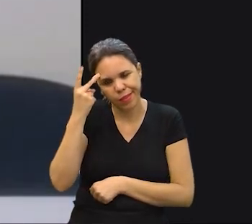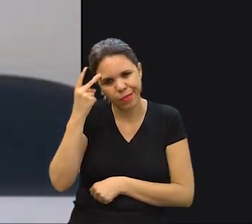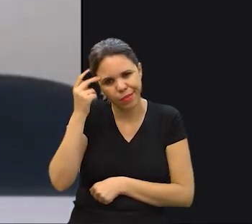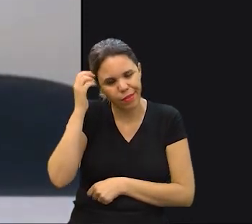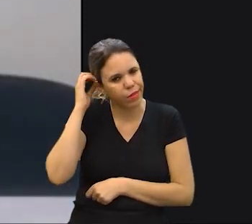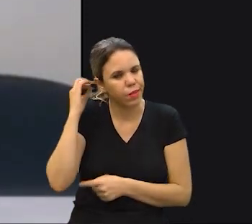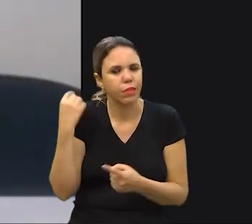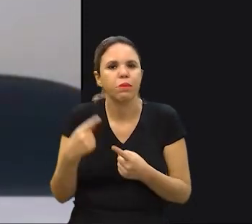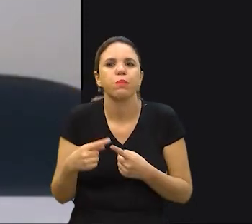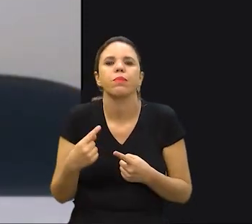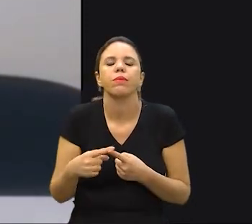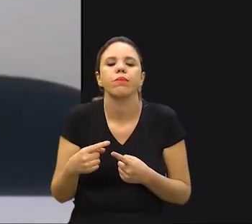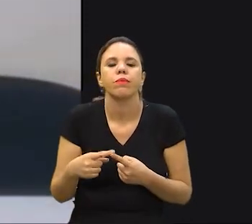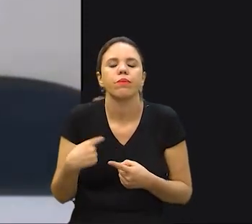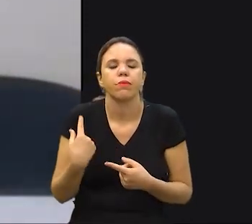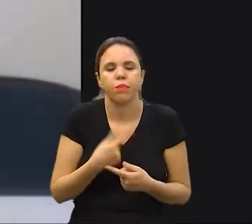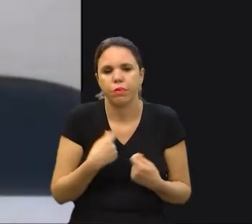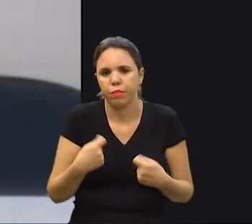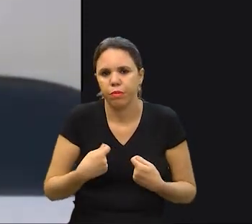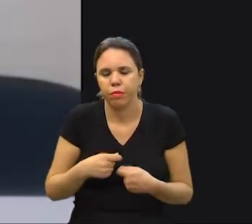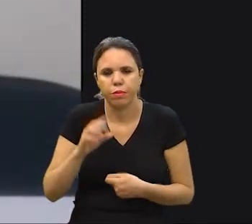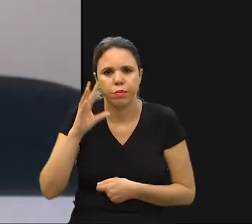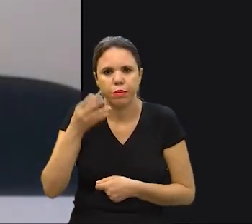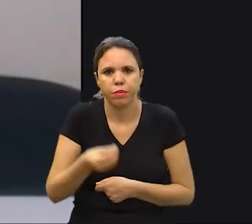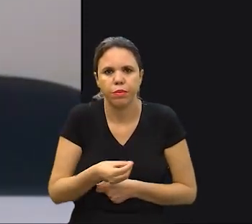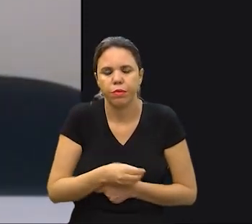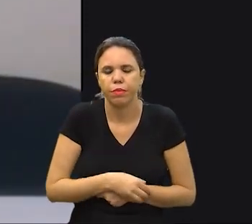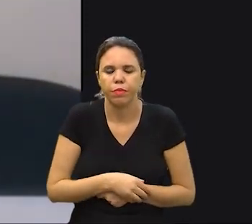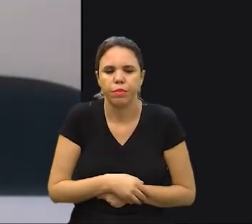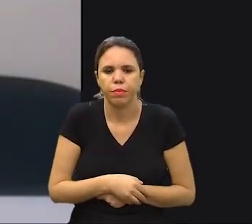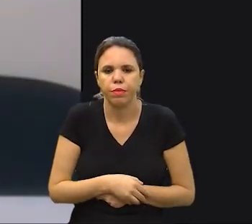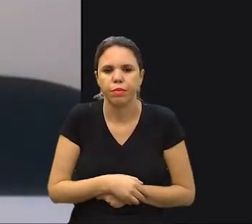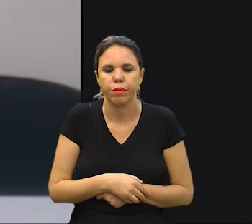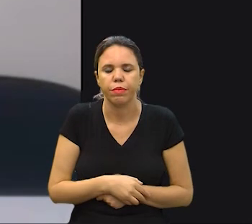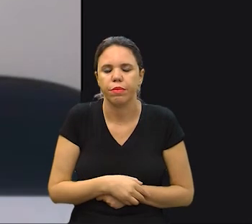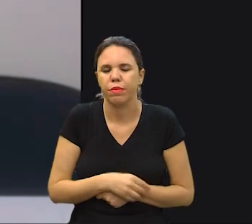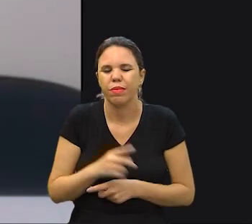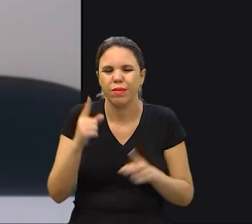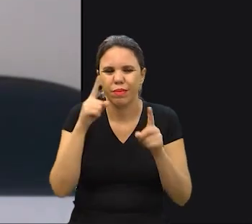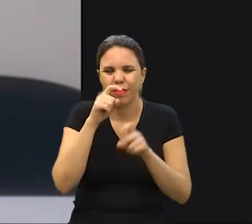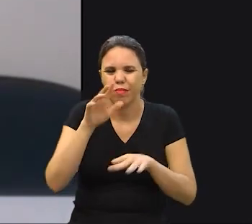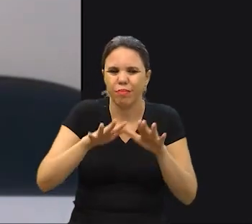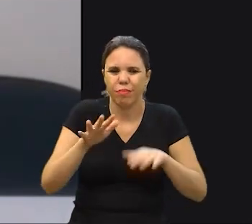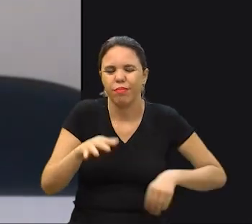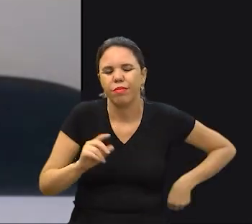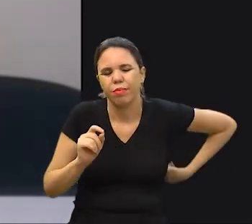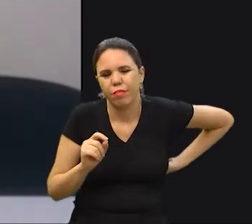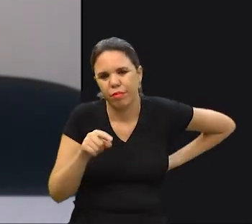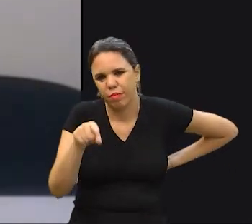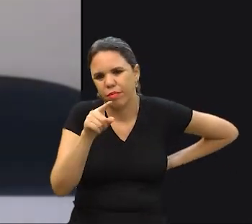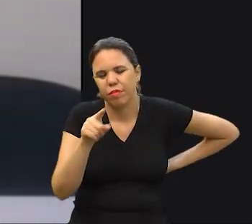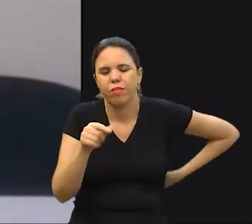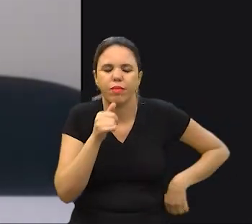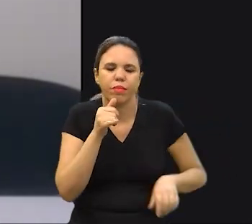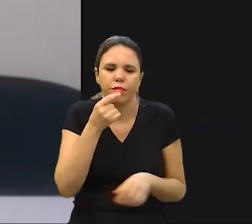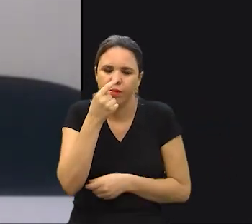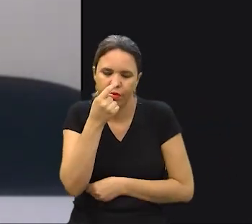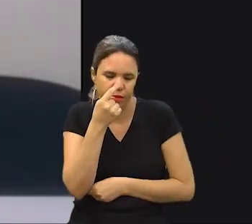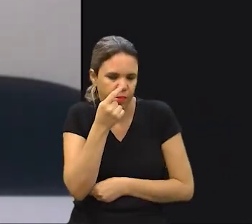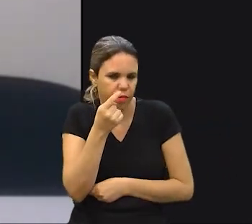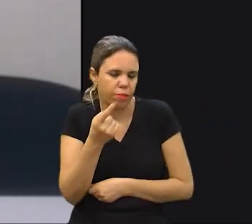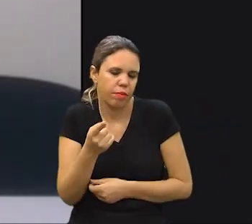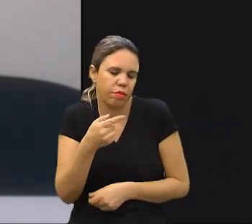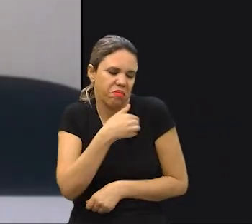essa... Porque a gente precisa entender isso, né? É muito complicado. Você vai